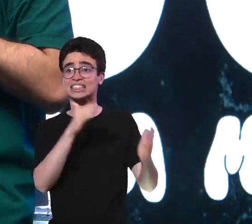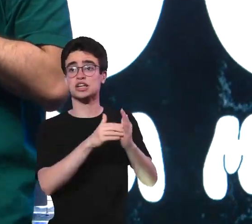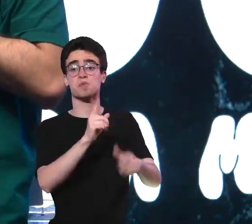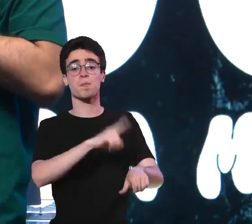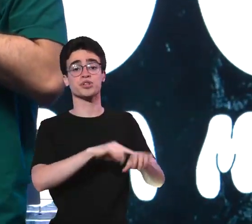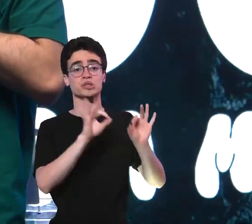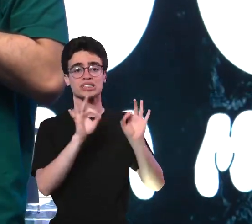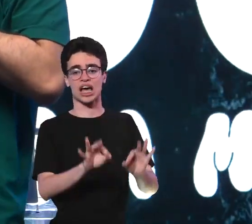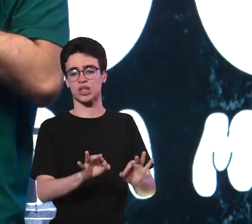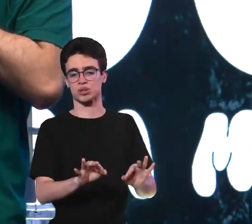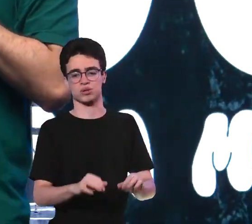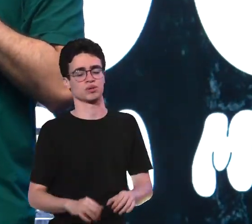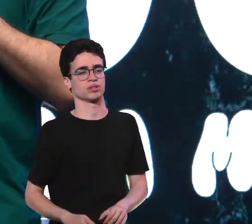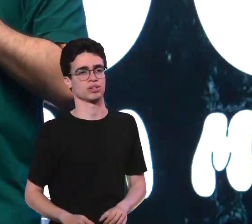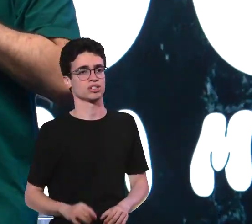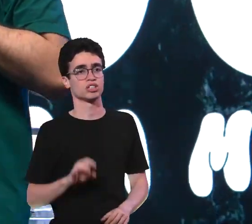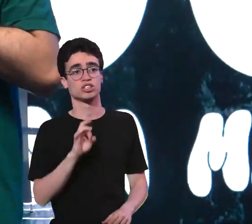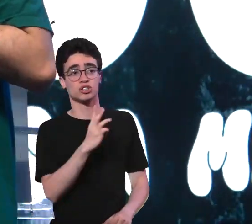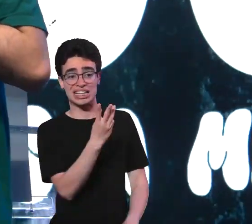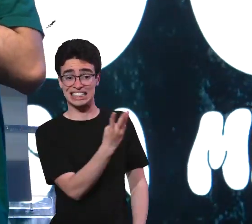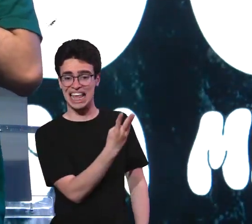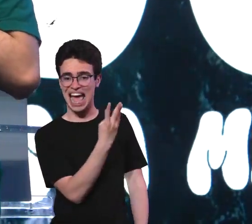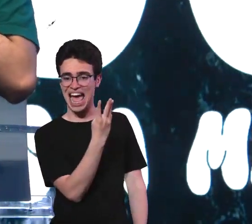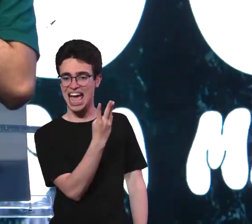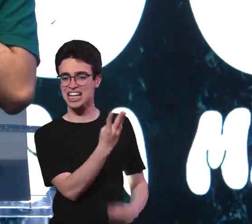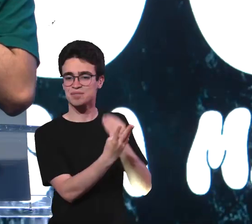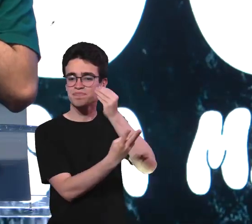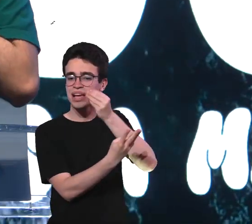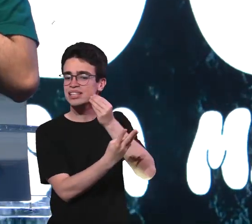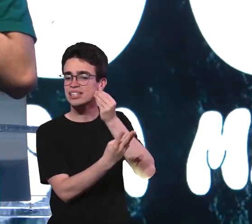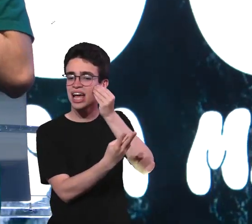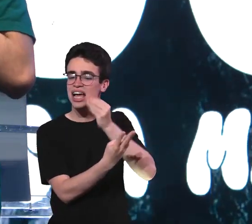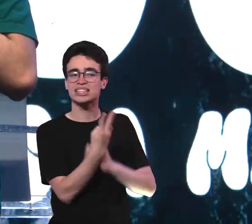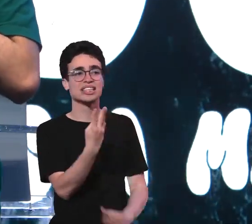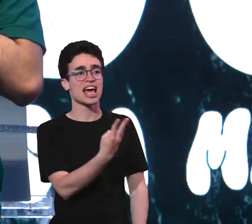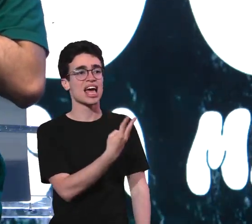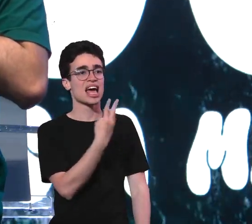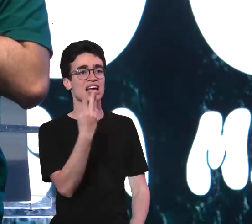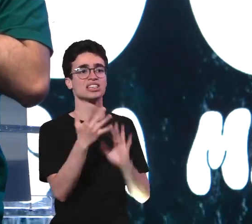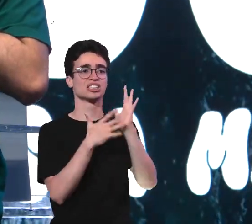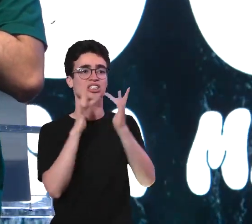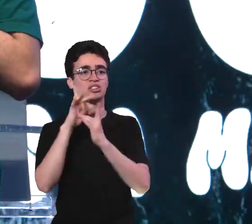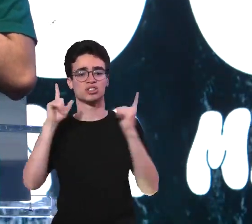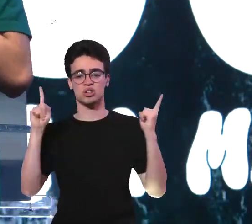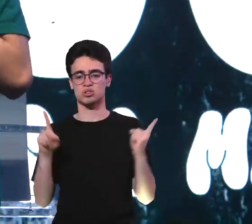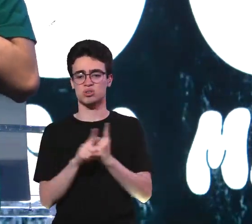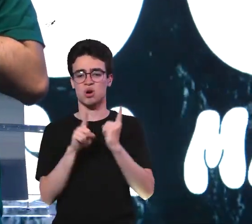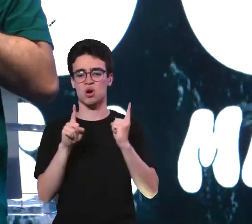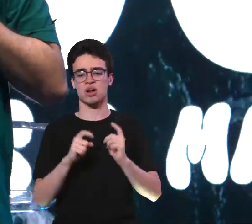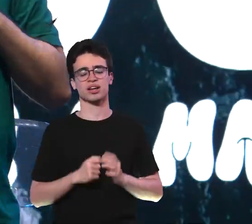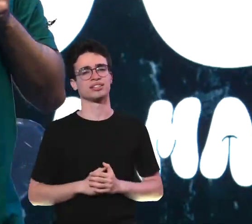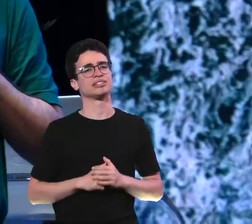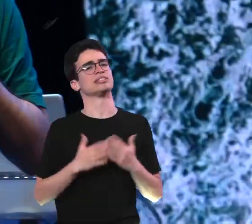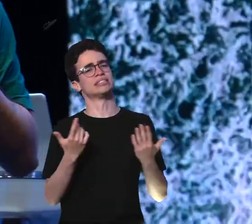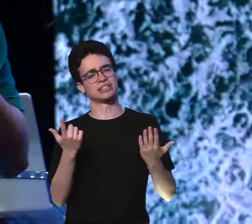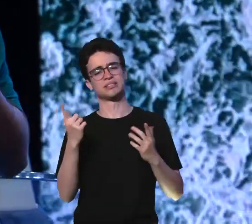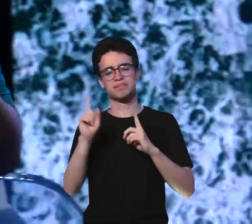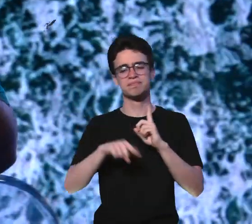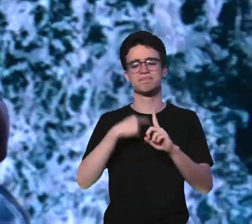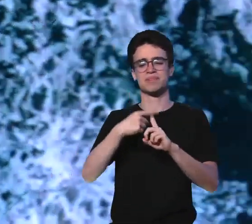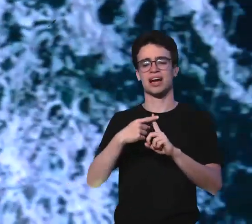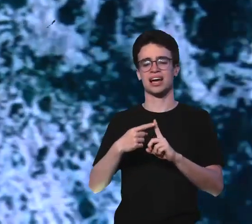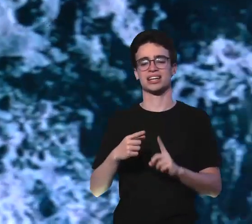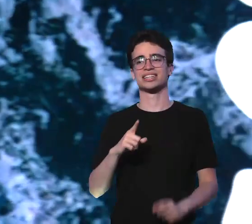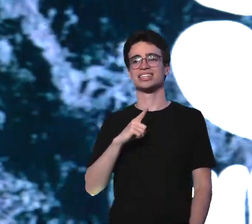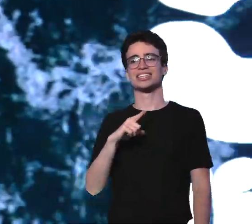certo. Algo que só eles 3 viveram, só eles 3 viram Jesus em glória. Mas a Bíblia fala mais, tem um discípulo que